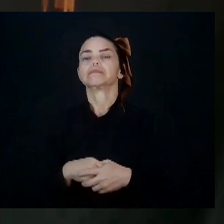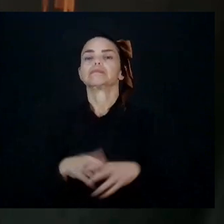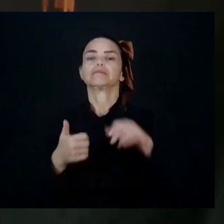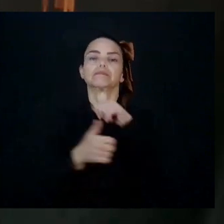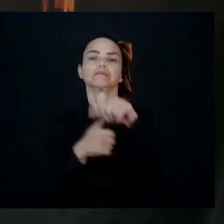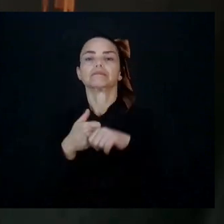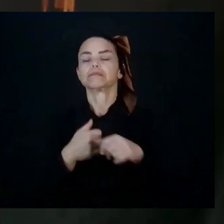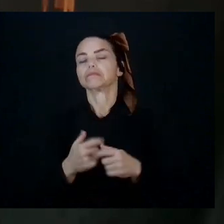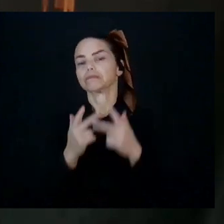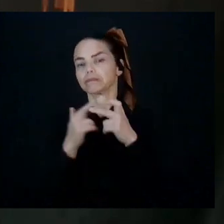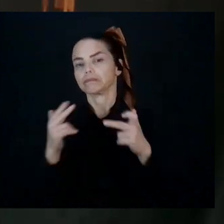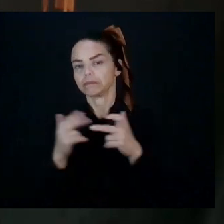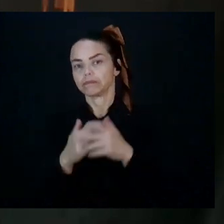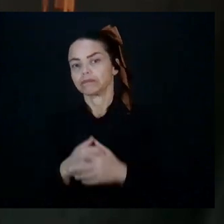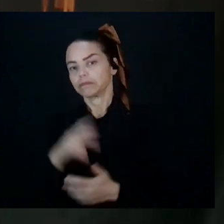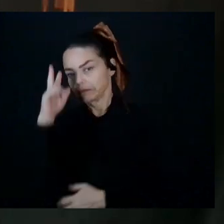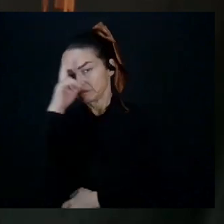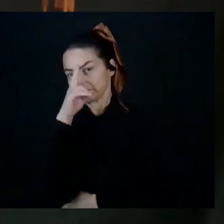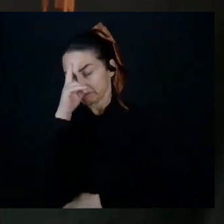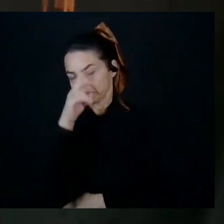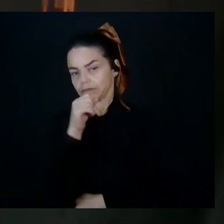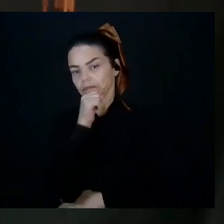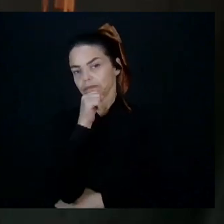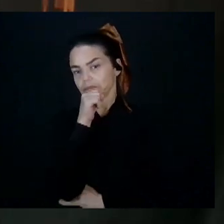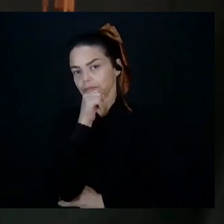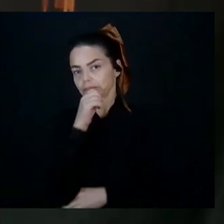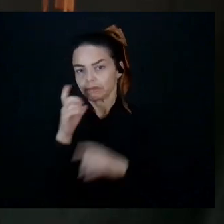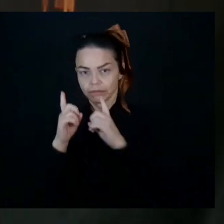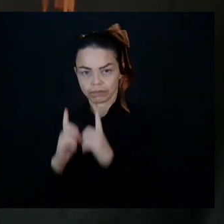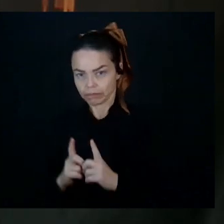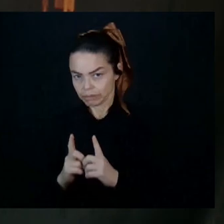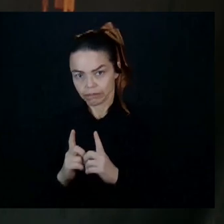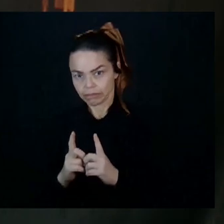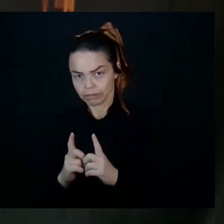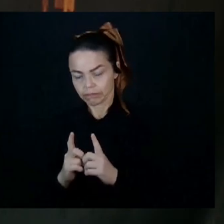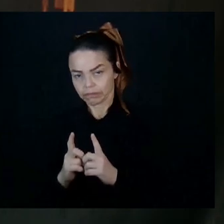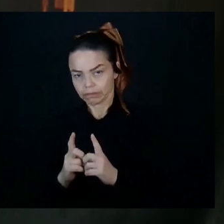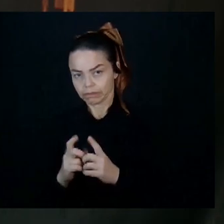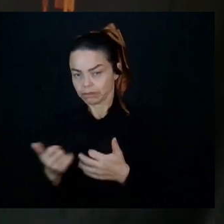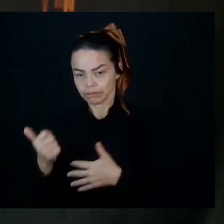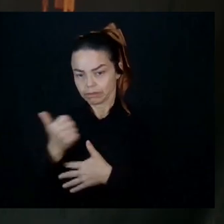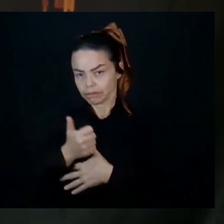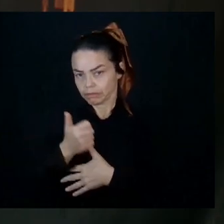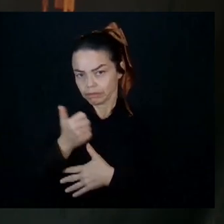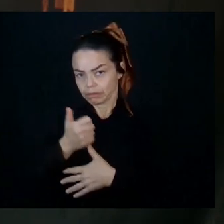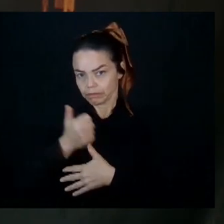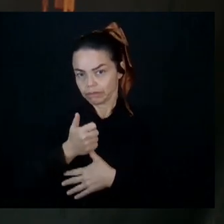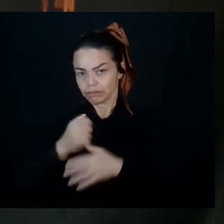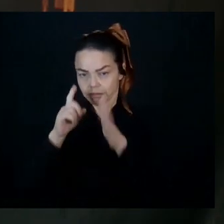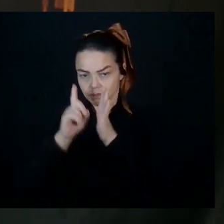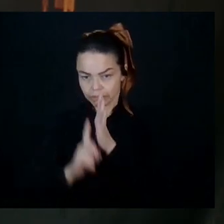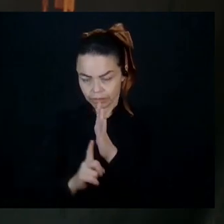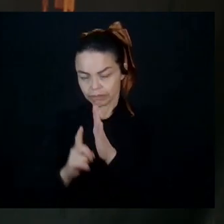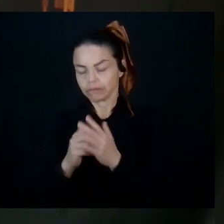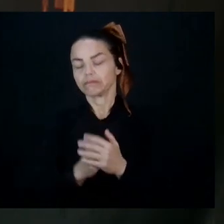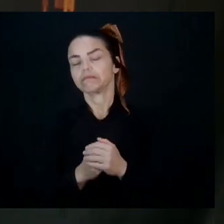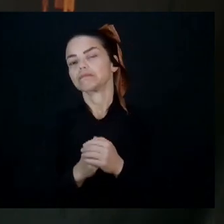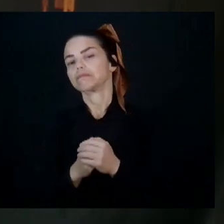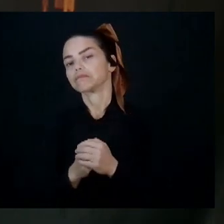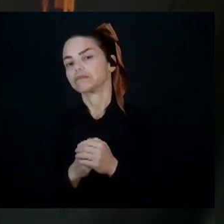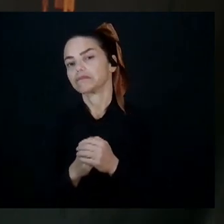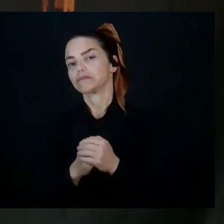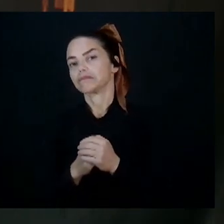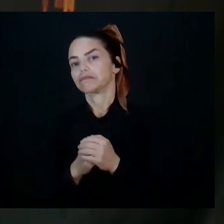coisas. E lembrar que envelhecer com dignidade não é privilégio, não, é direito, né? E que esse